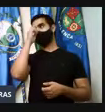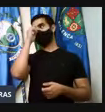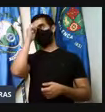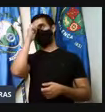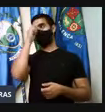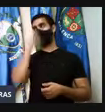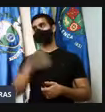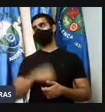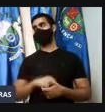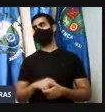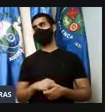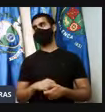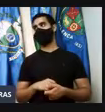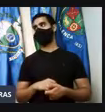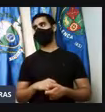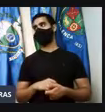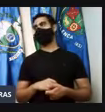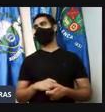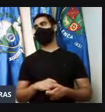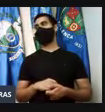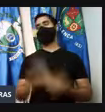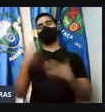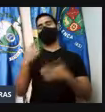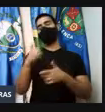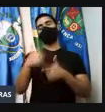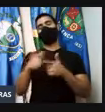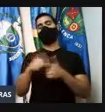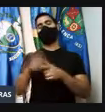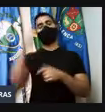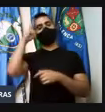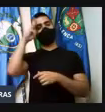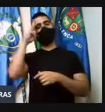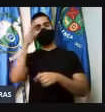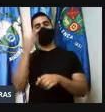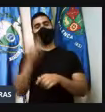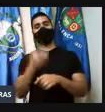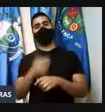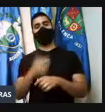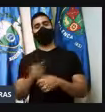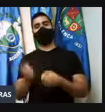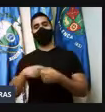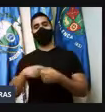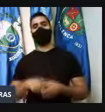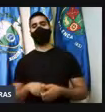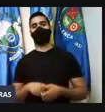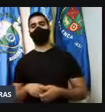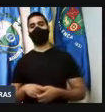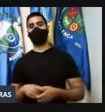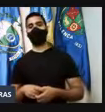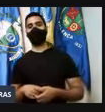Então, enfim, não na tem problema não, fica para terça-feira, sem terça-feira. falta, ele está na pauta. Nada mais para tratar na